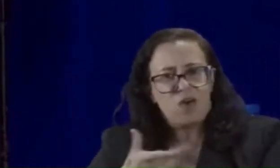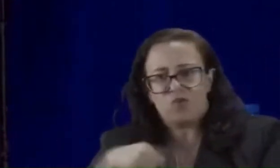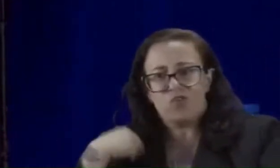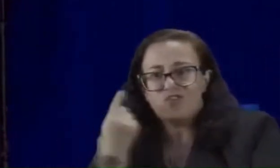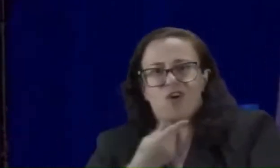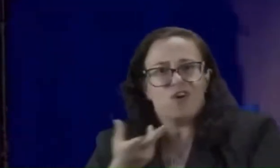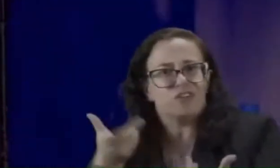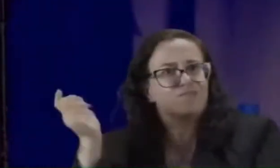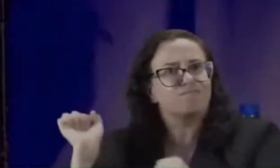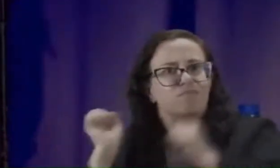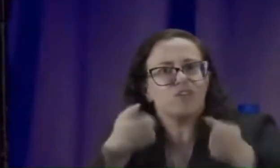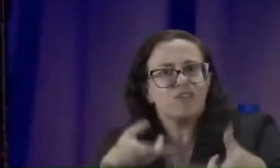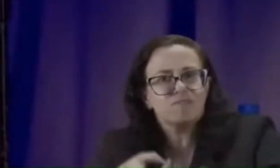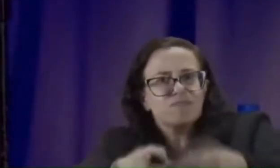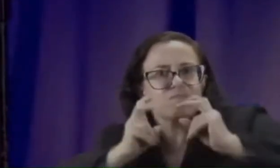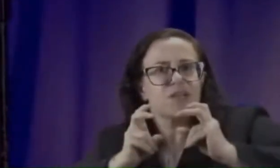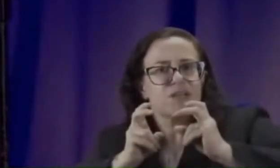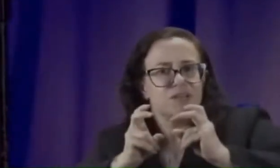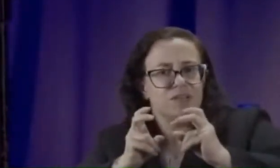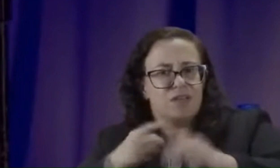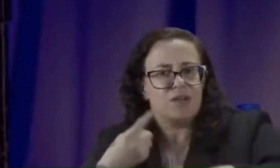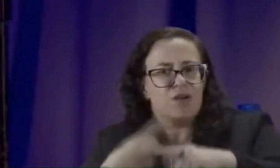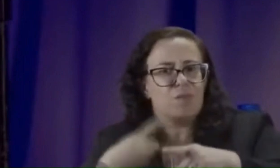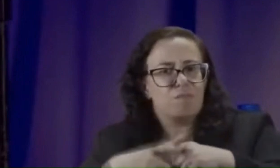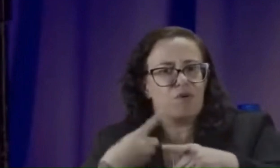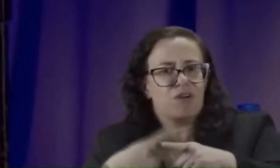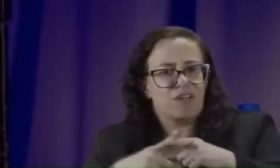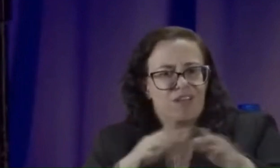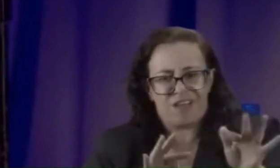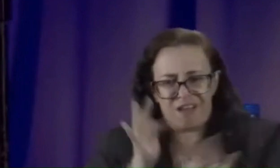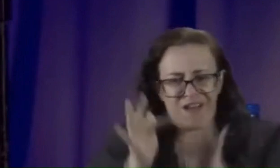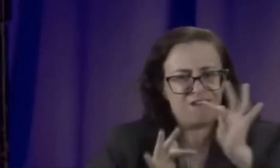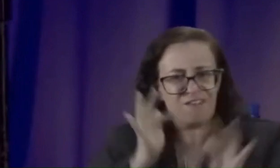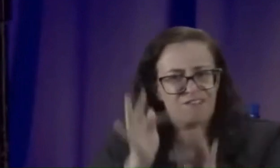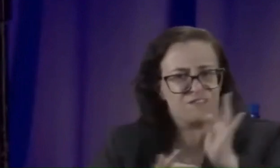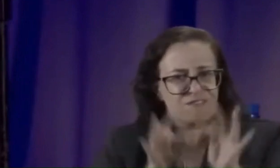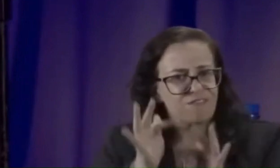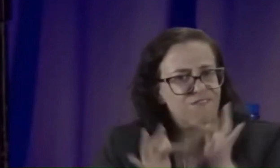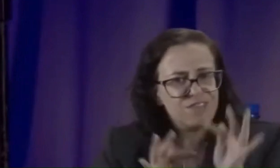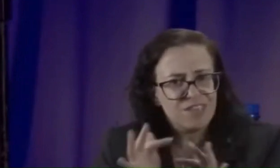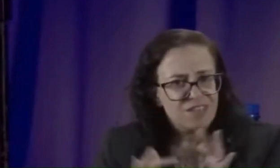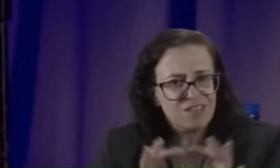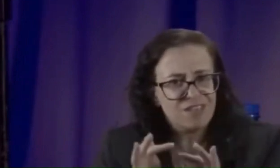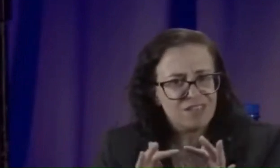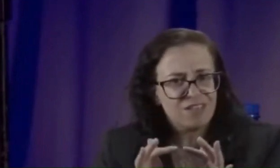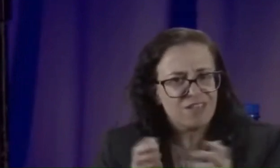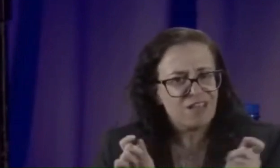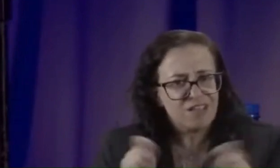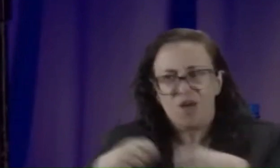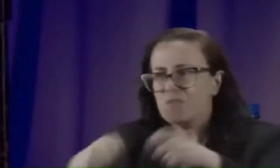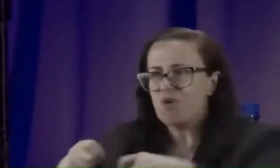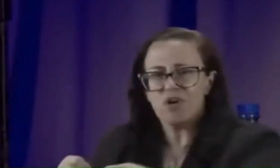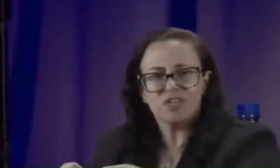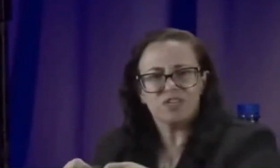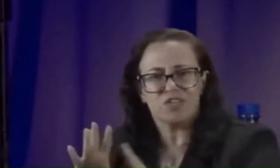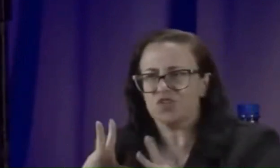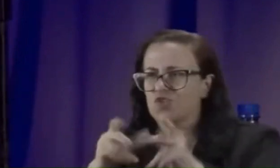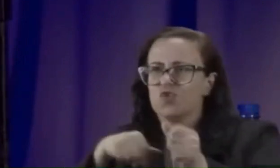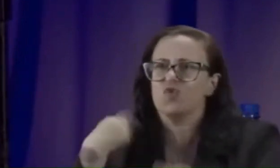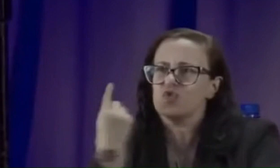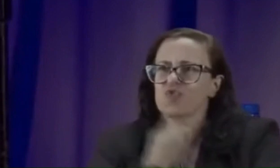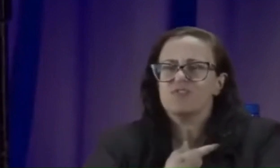conceber. Porque é tão audaciosa essa física das probabilidades. E tudo aquilo